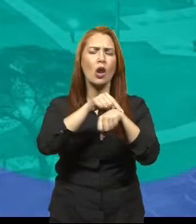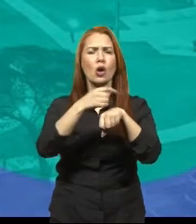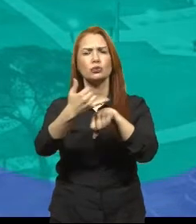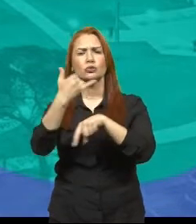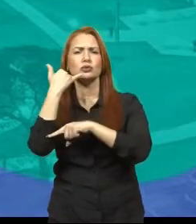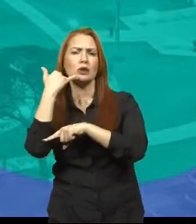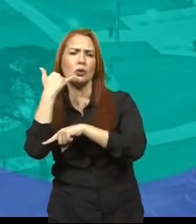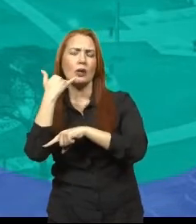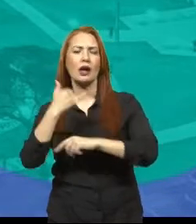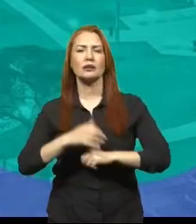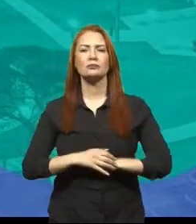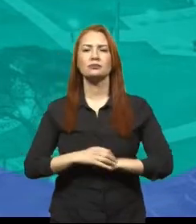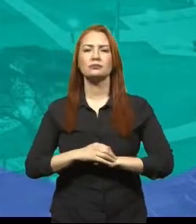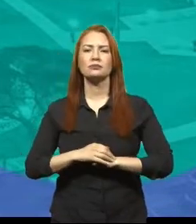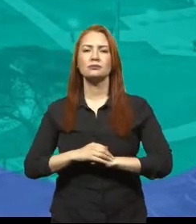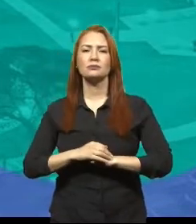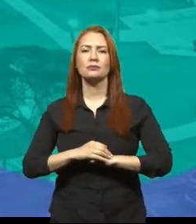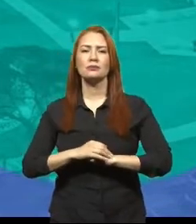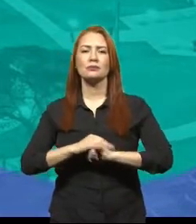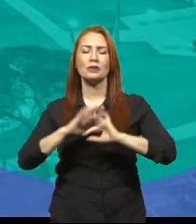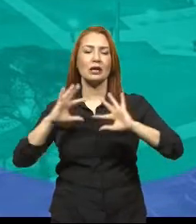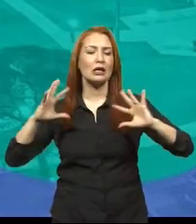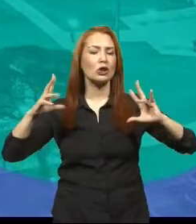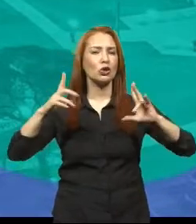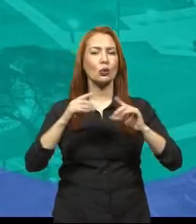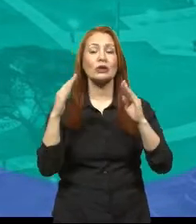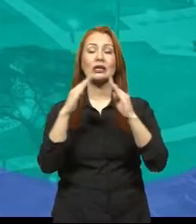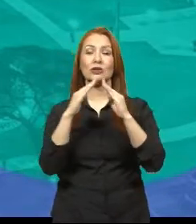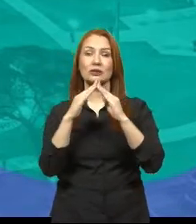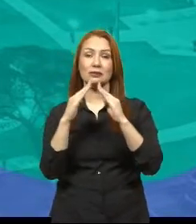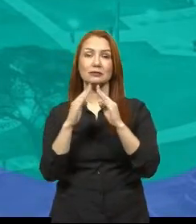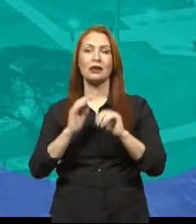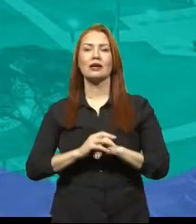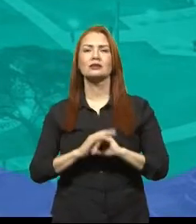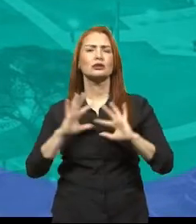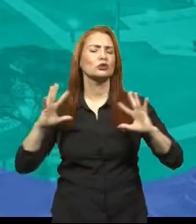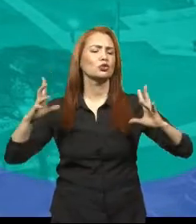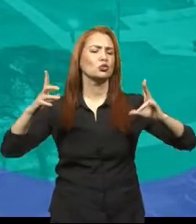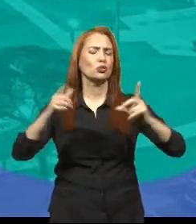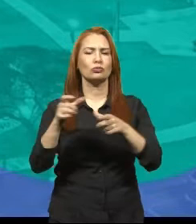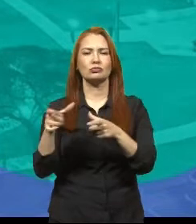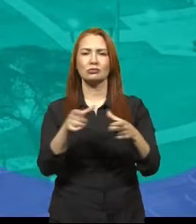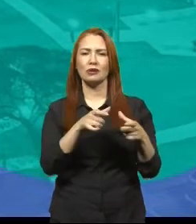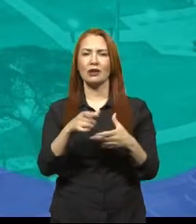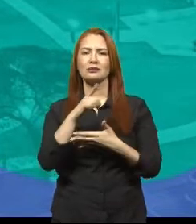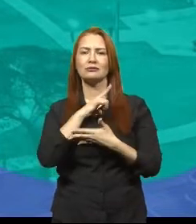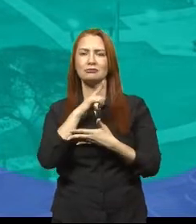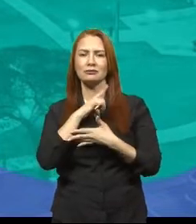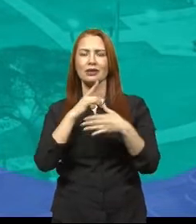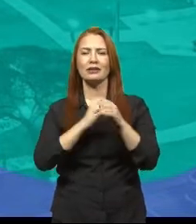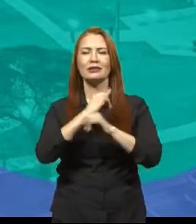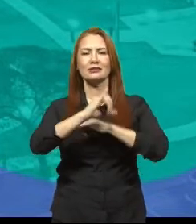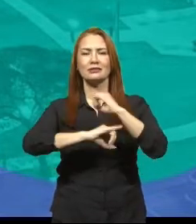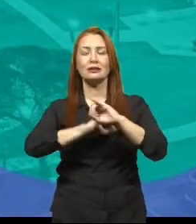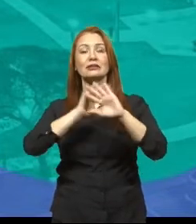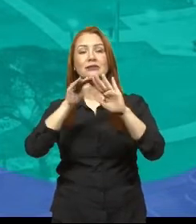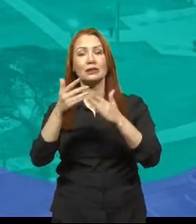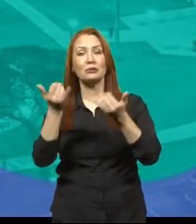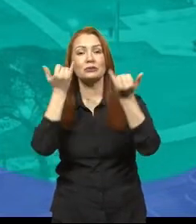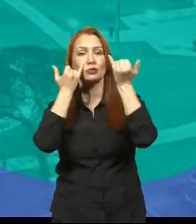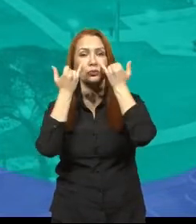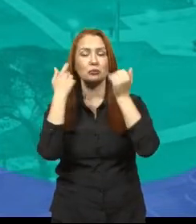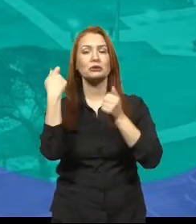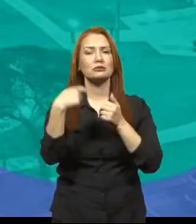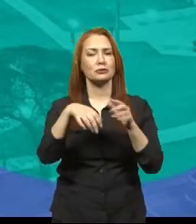celular, em tudo, nas nossas casas, em tudo que é parte. Esses dados vão ter que ser processados, vão ter que